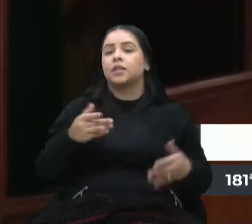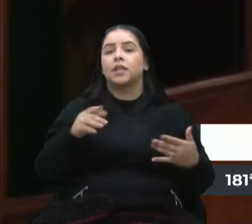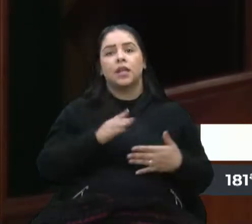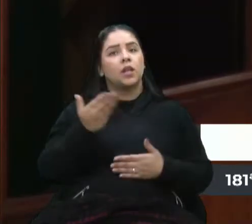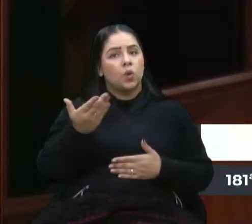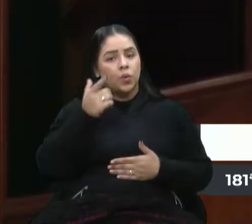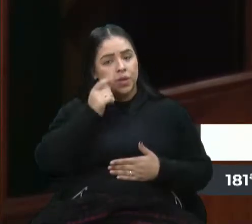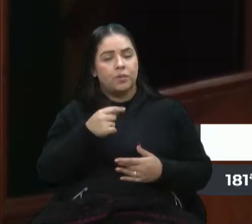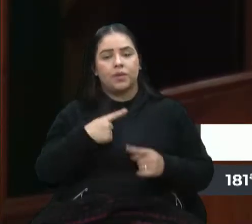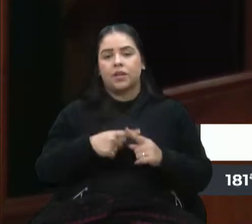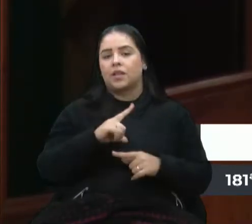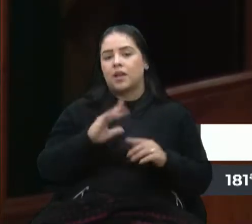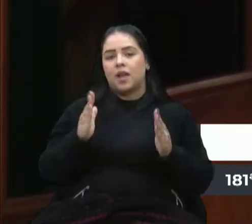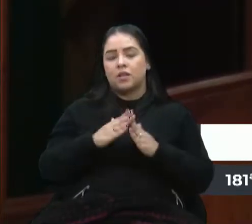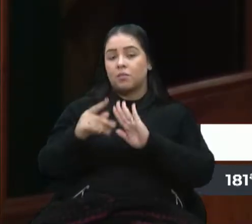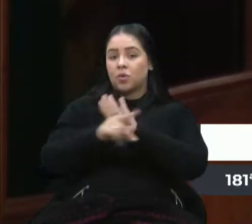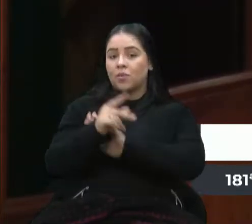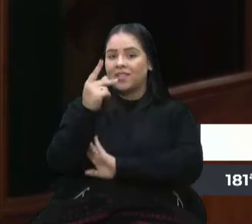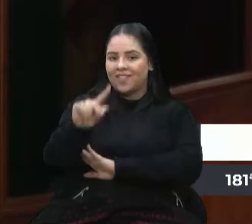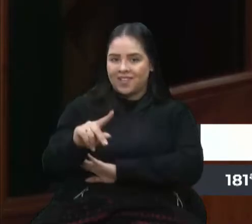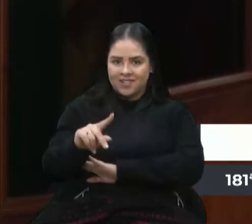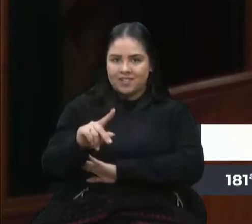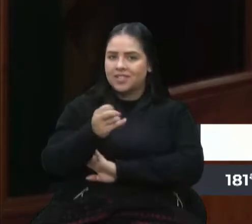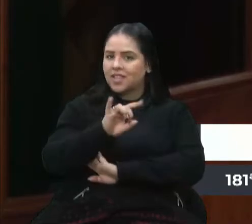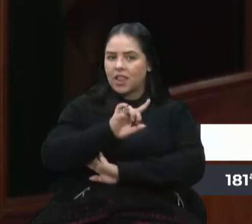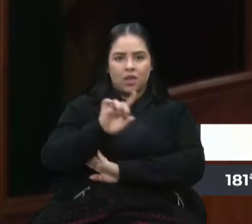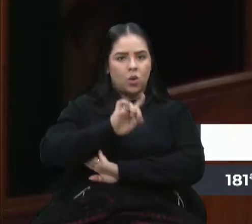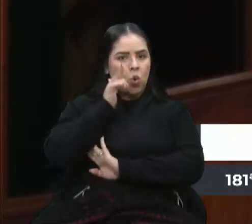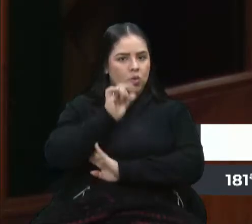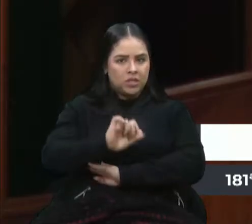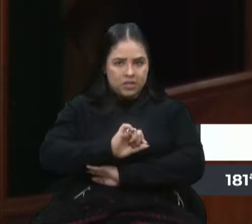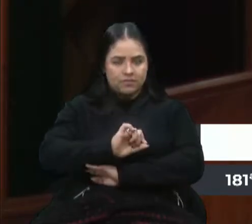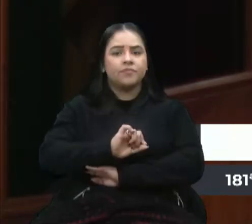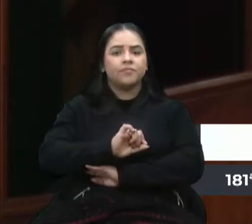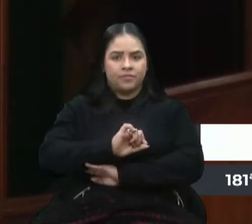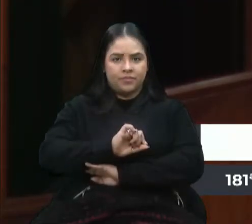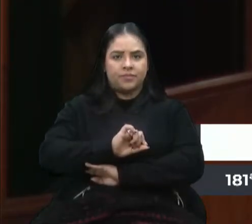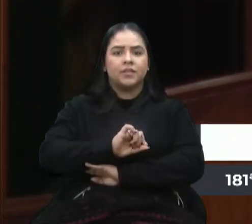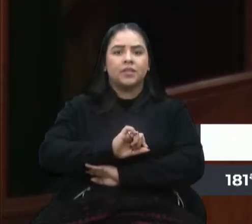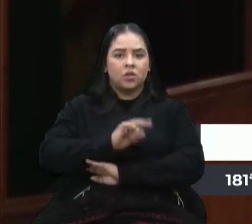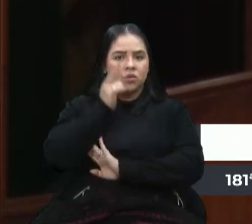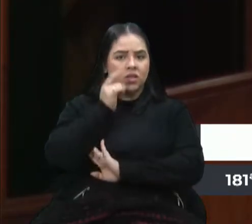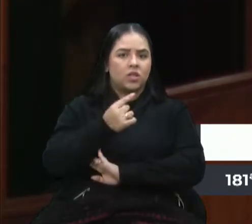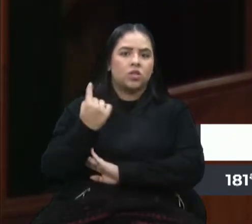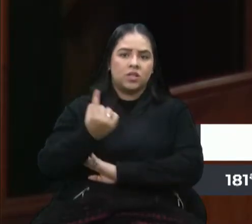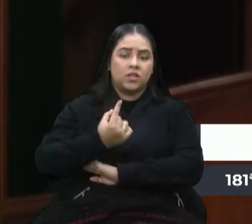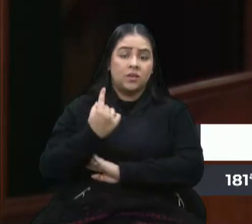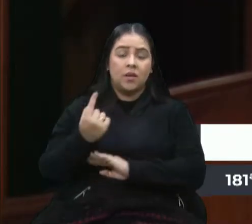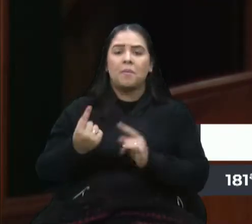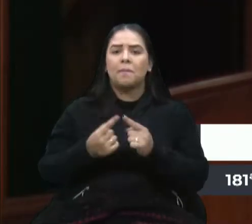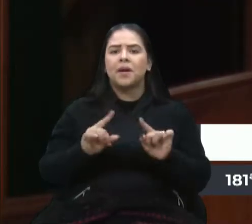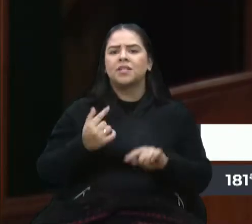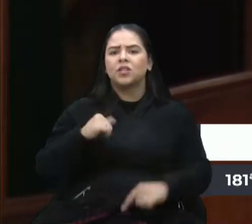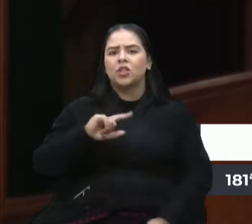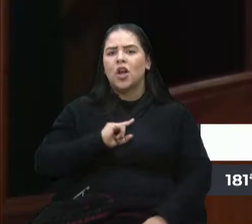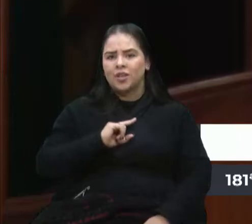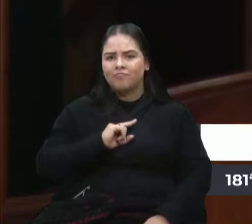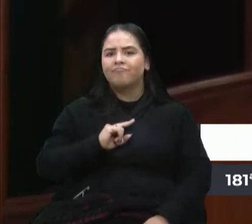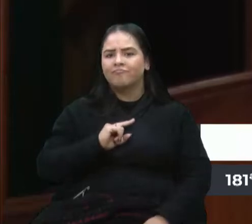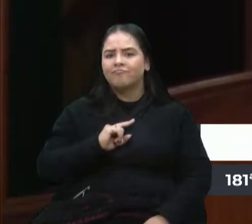porque tem uma casa própria. Se não tivesse a casa própria, ele não conseguiria. Ele consegue se virar. Mas e nós, a